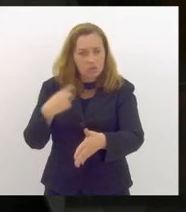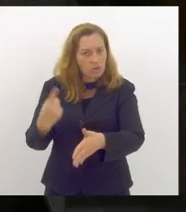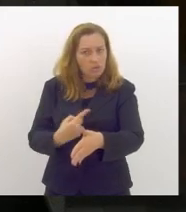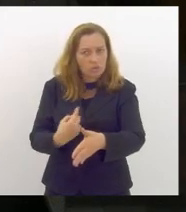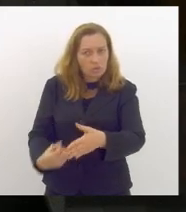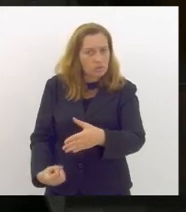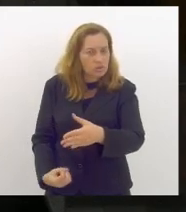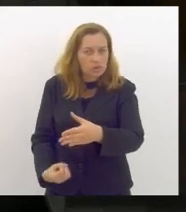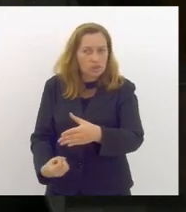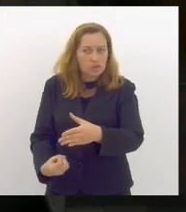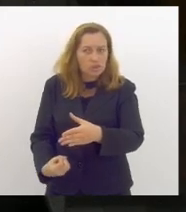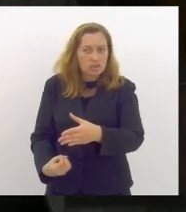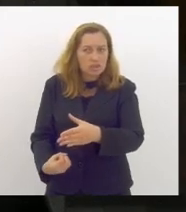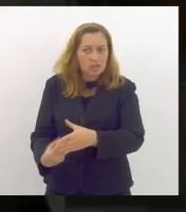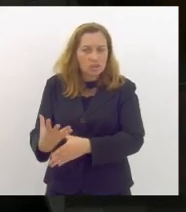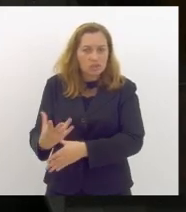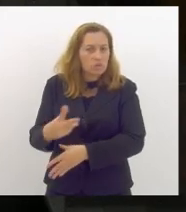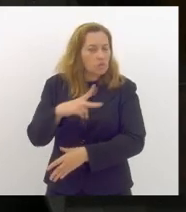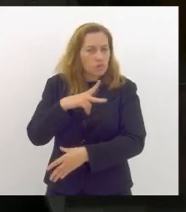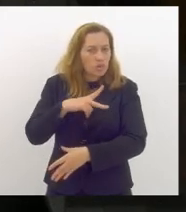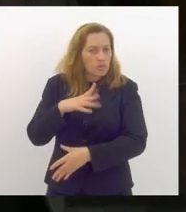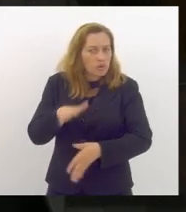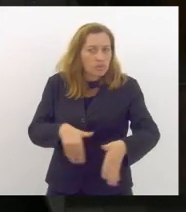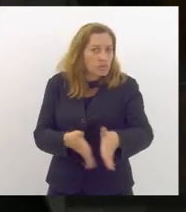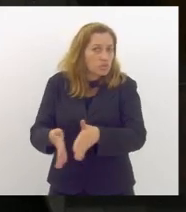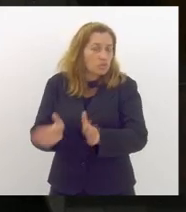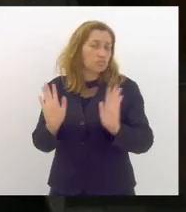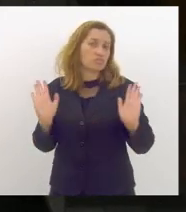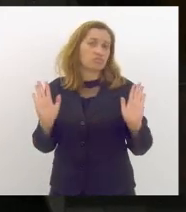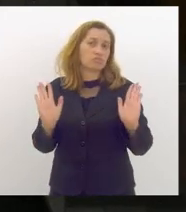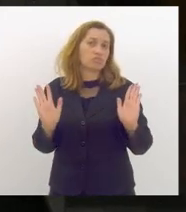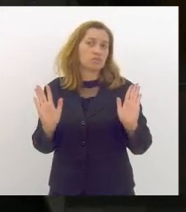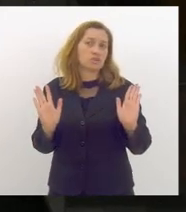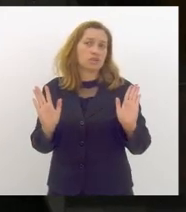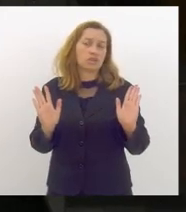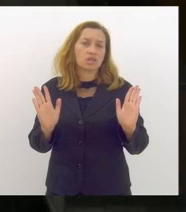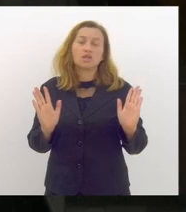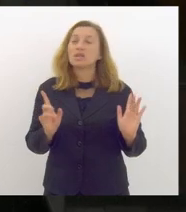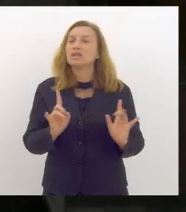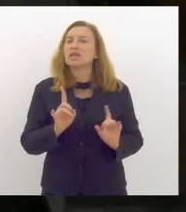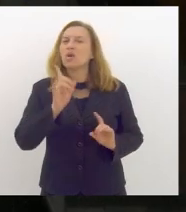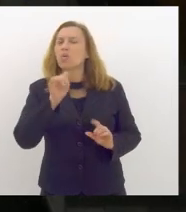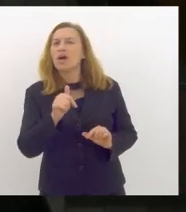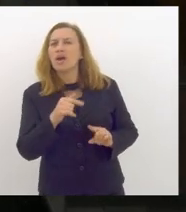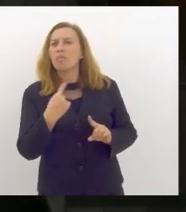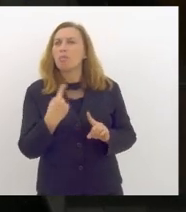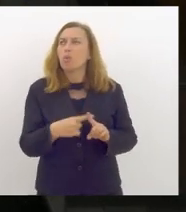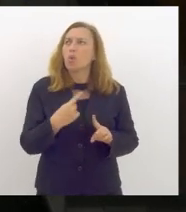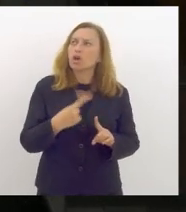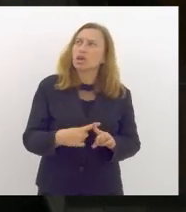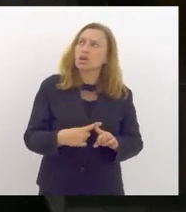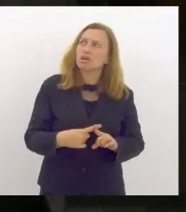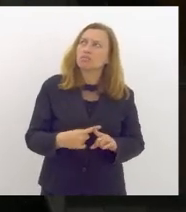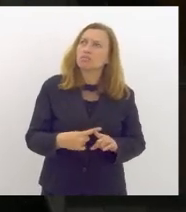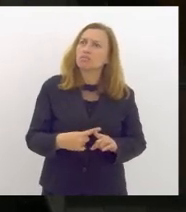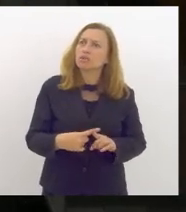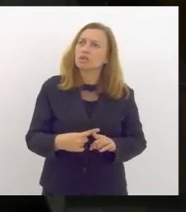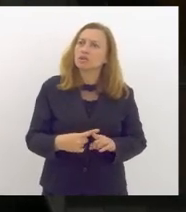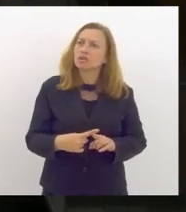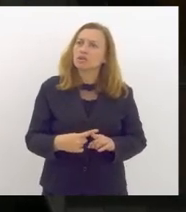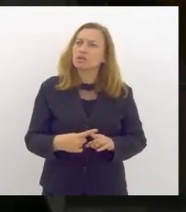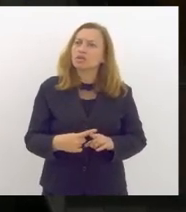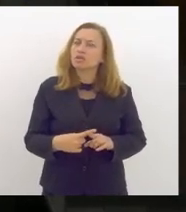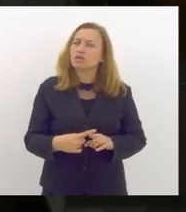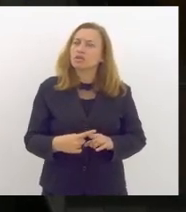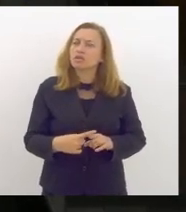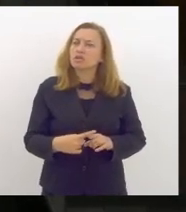construindo esse próprio caminho e não é porque Hoje tem